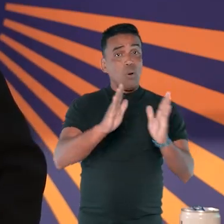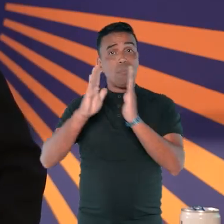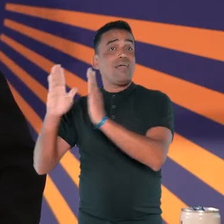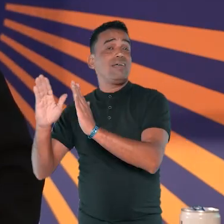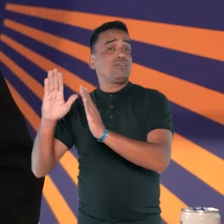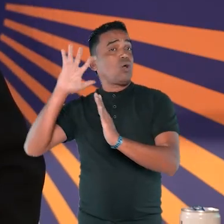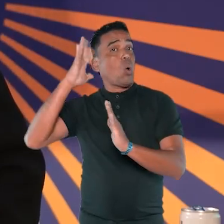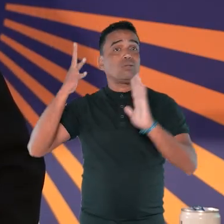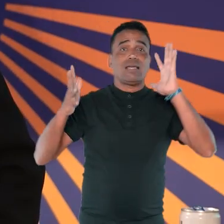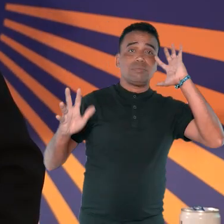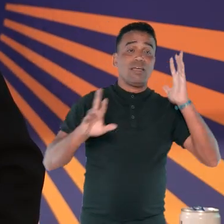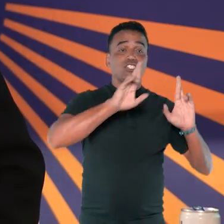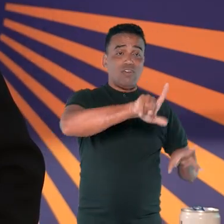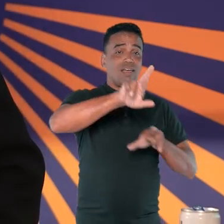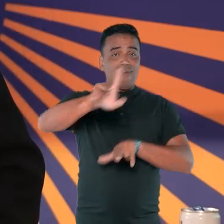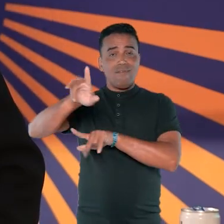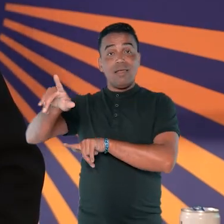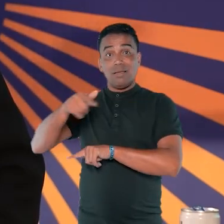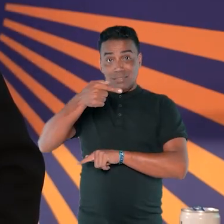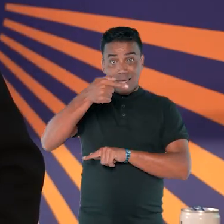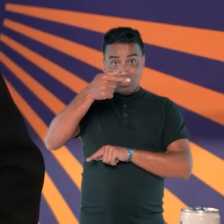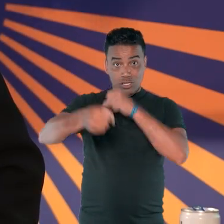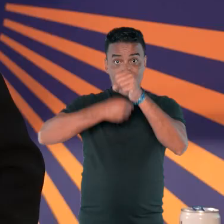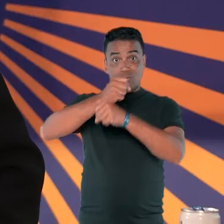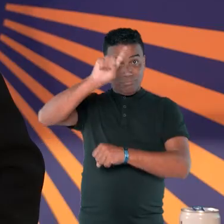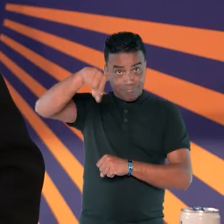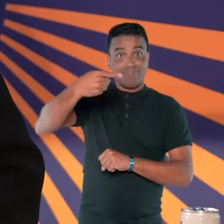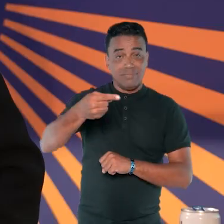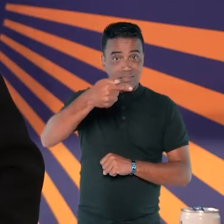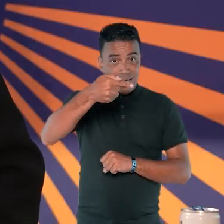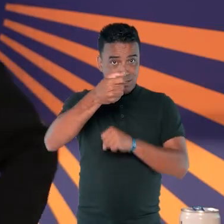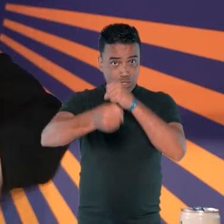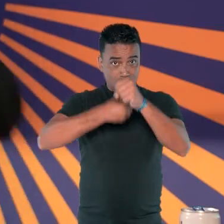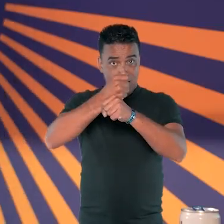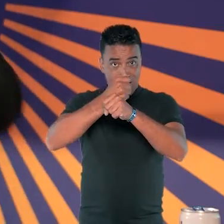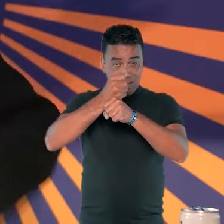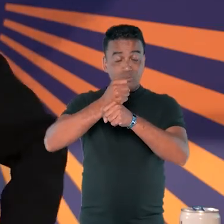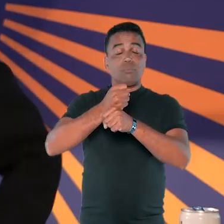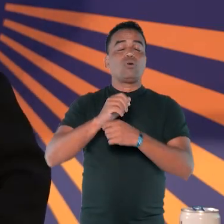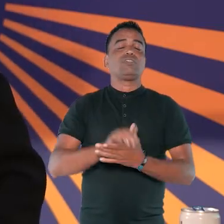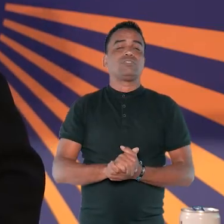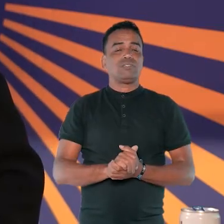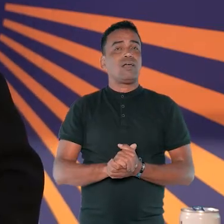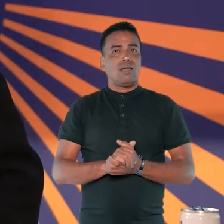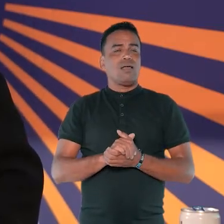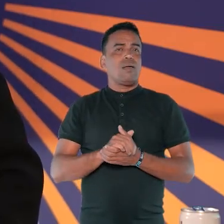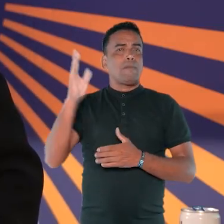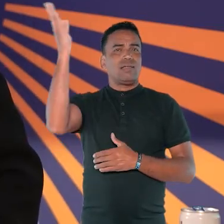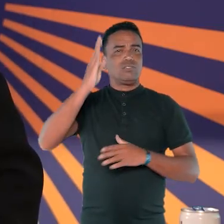diferentes. Mas 7 anos depois, nós estávamos, o Brasil todo, Lula haverá